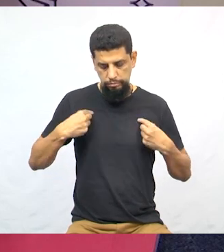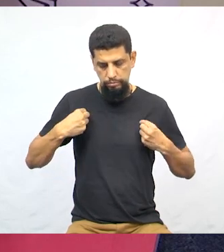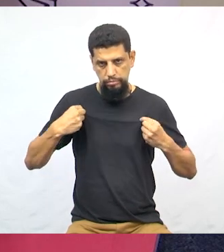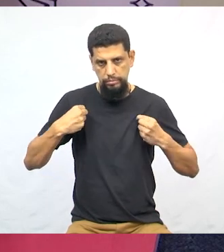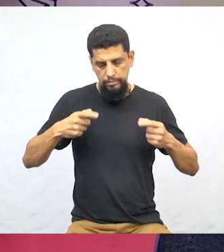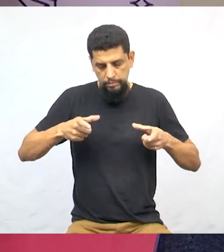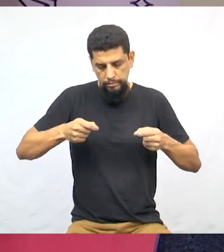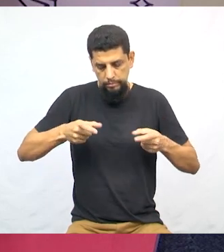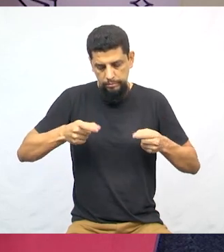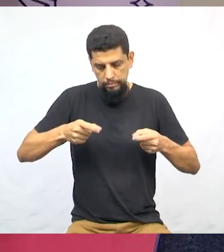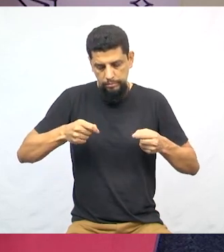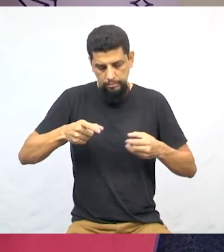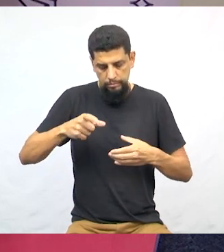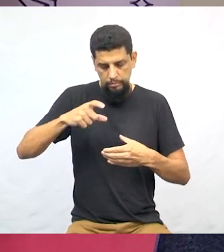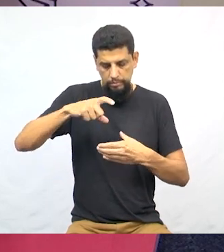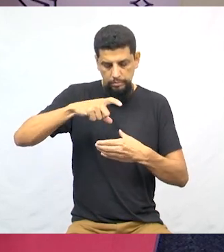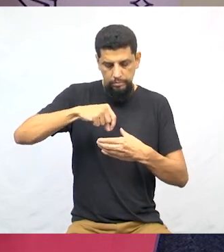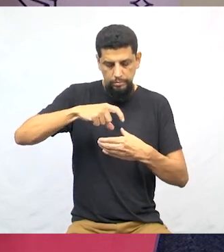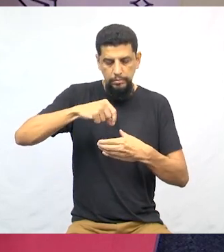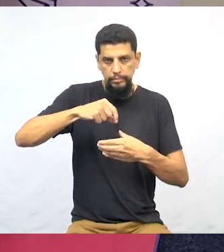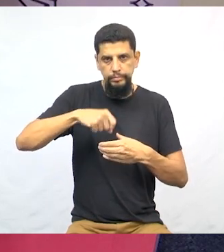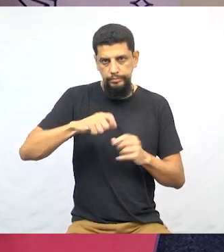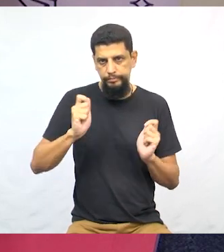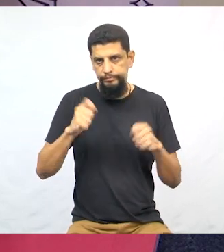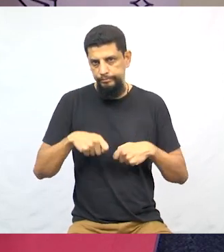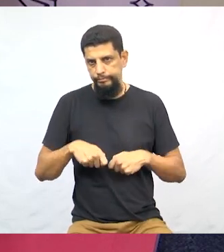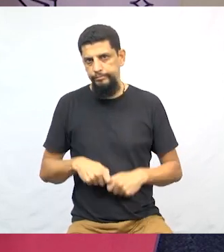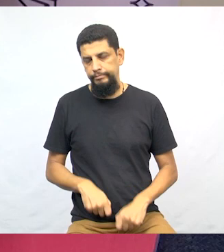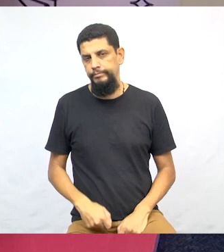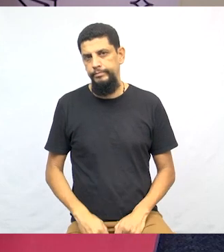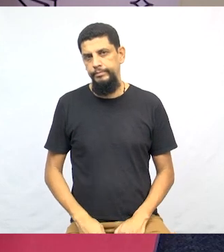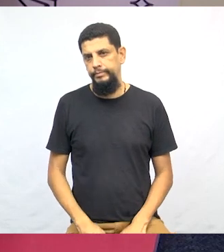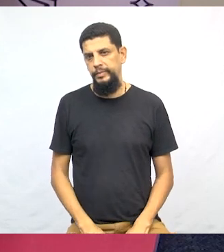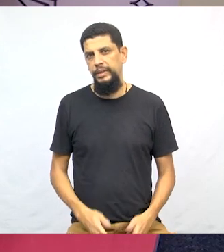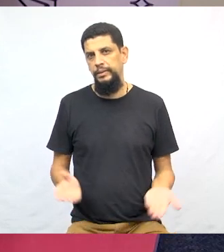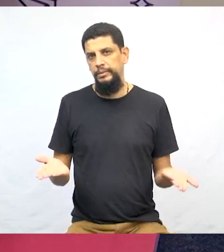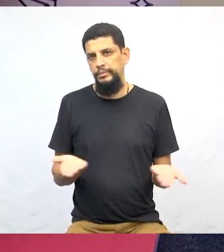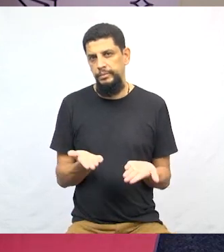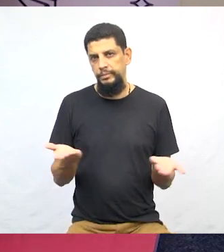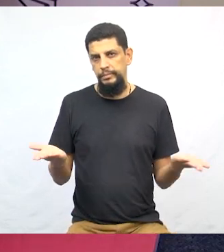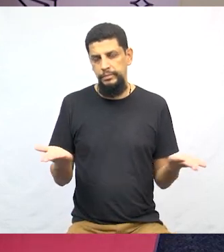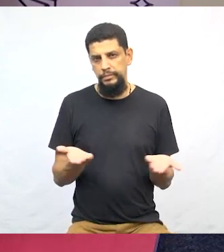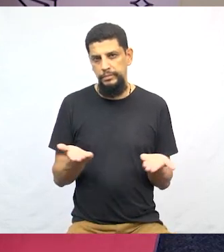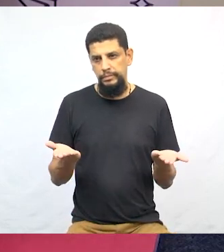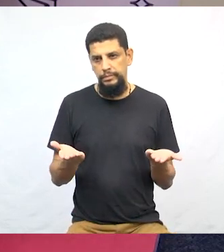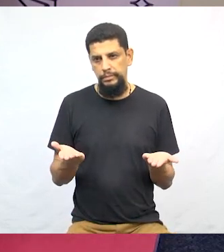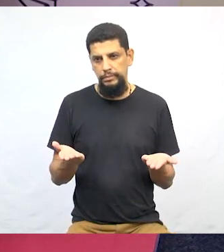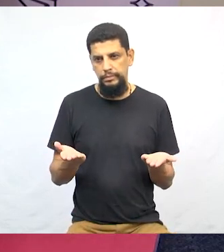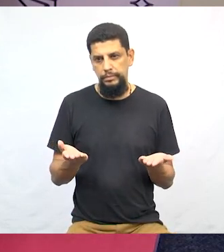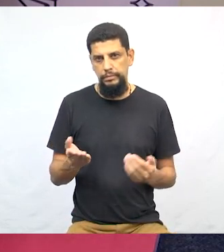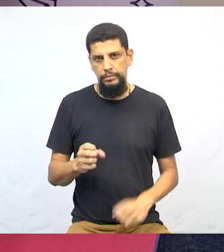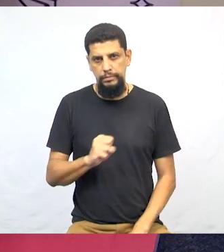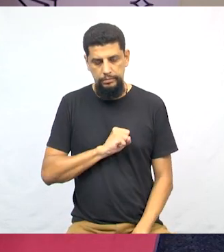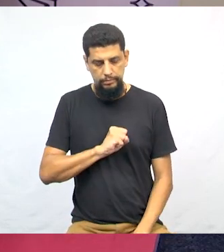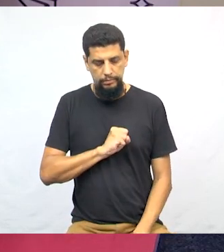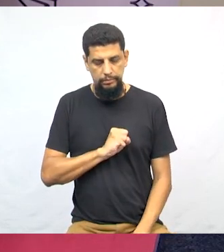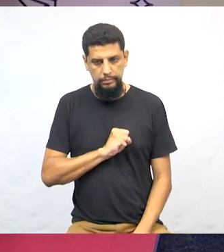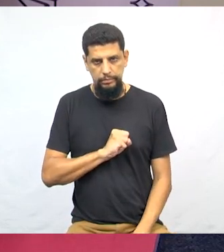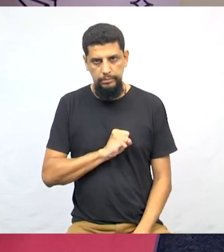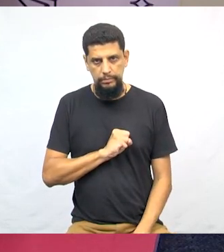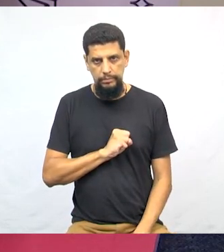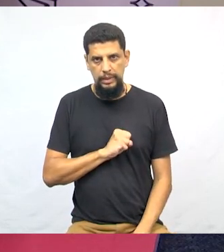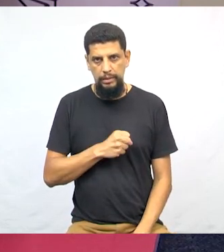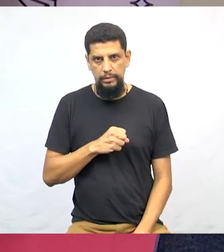de roupa para pegar as bolinhas e colocar do tamanho da bolinha. Isso mesmo. Então agora, professora Suzy, eu vou deixar os números